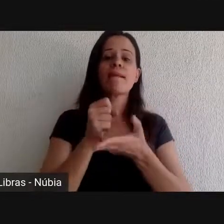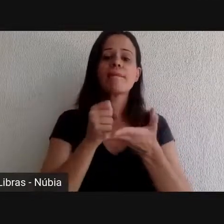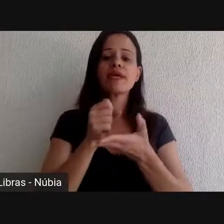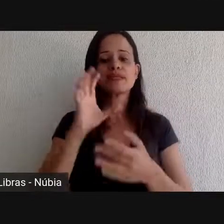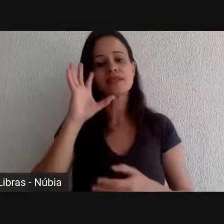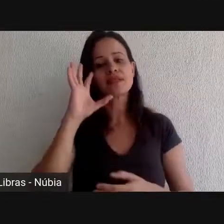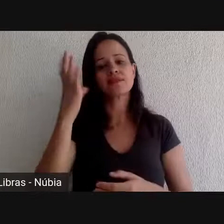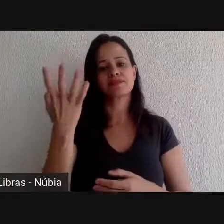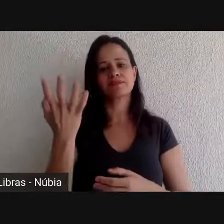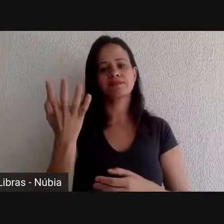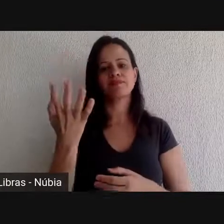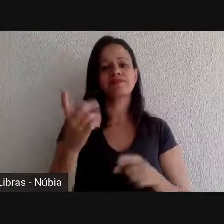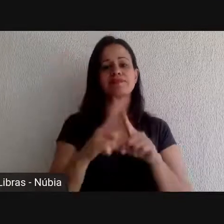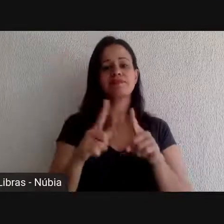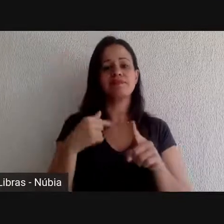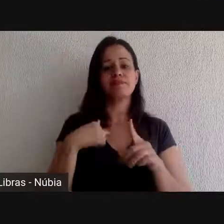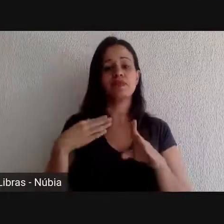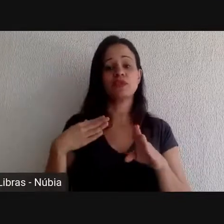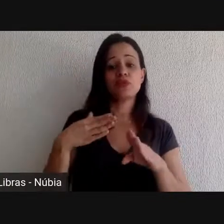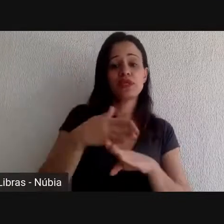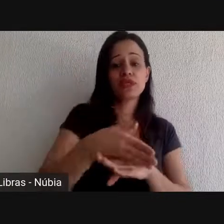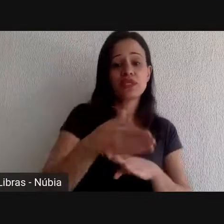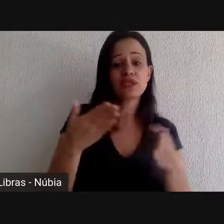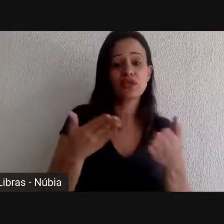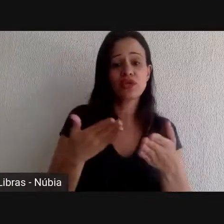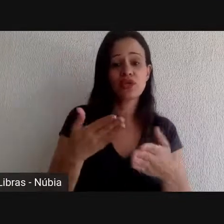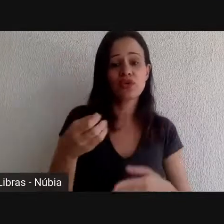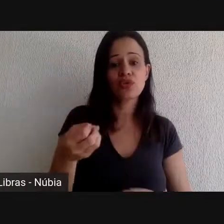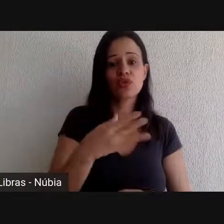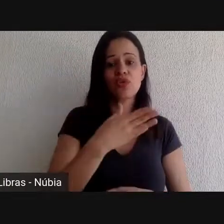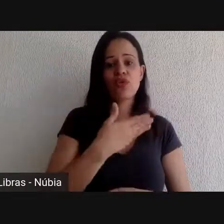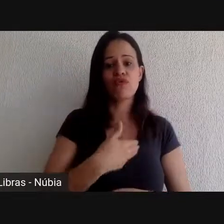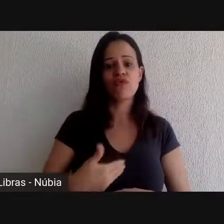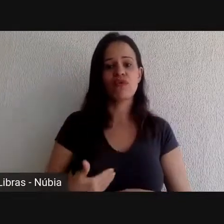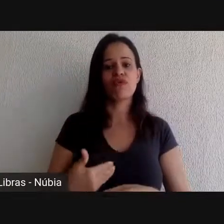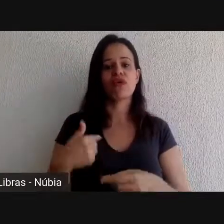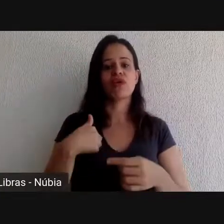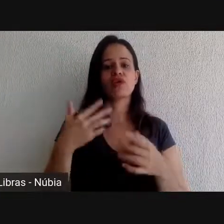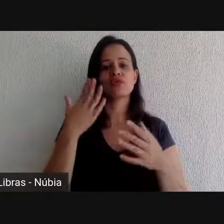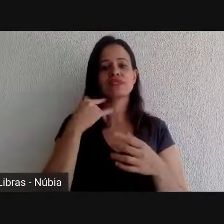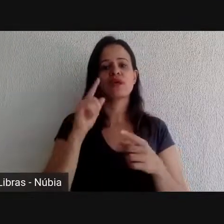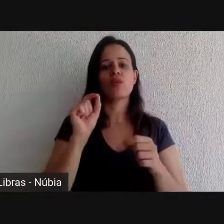decisões. Acaba que eu entrei nesse novo governo e hoje eu estou tendo a função